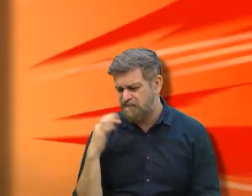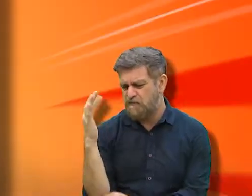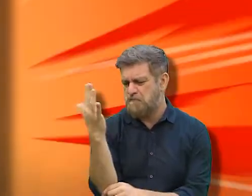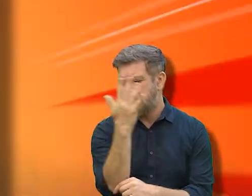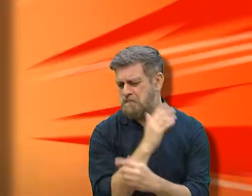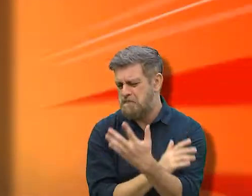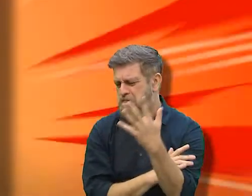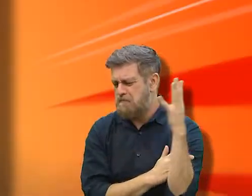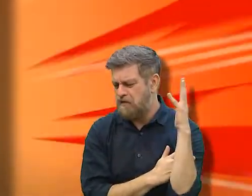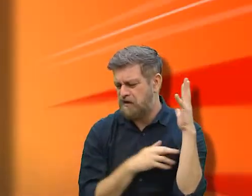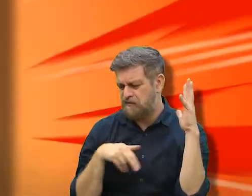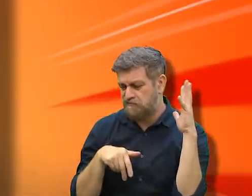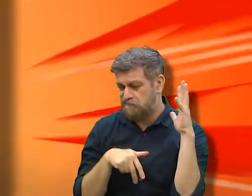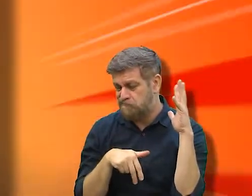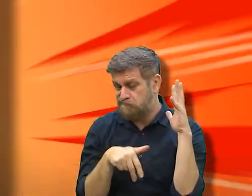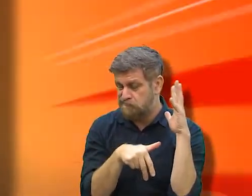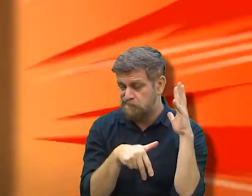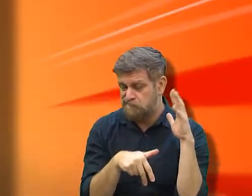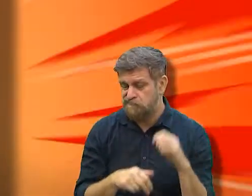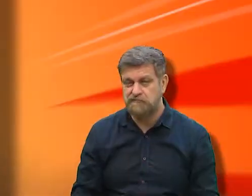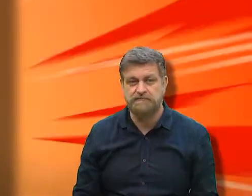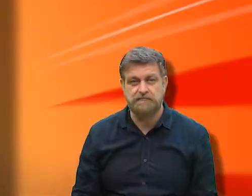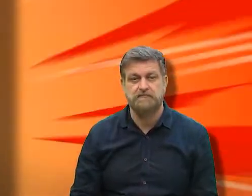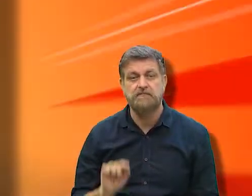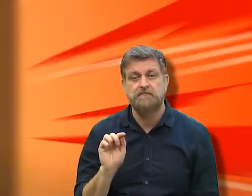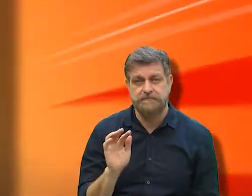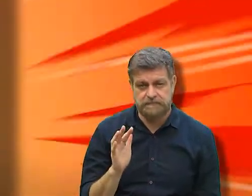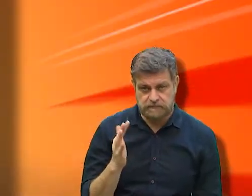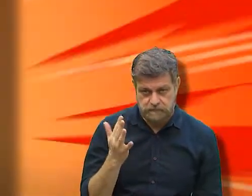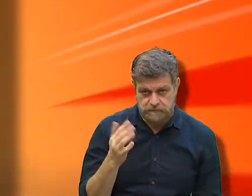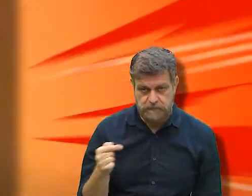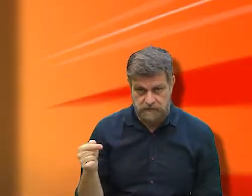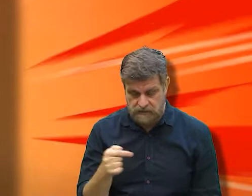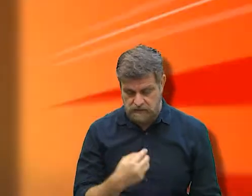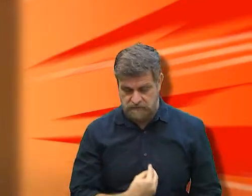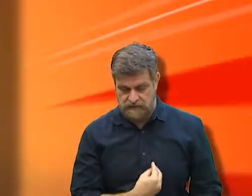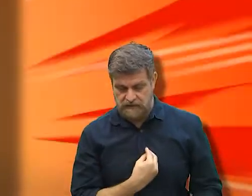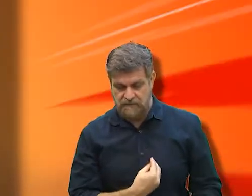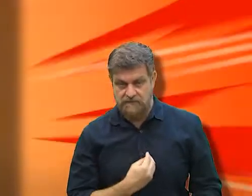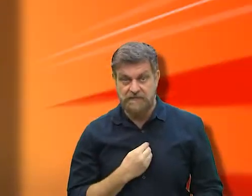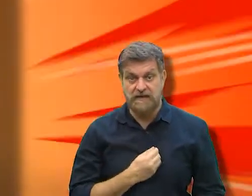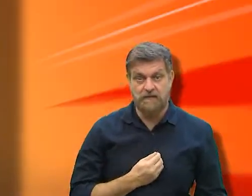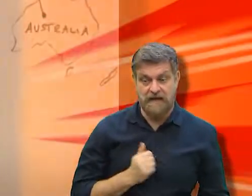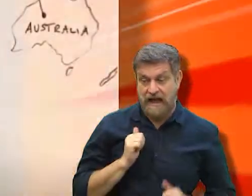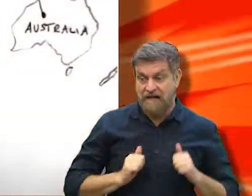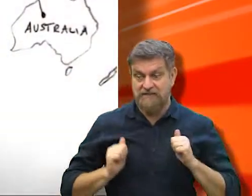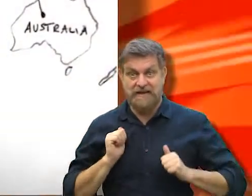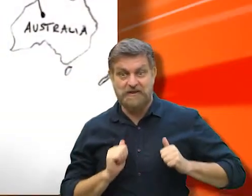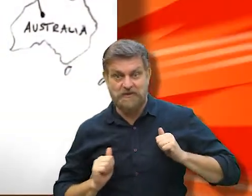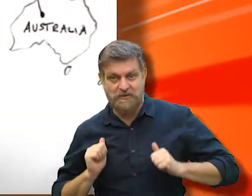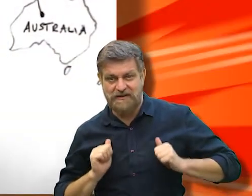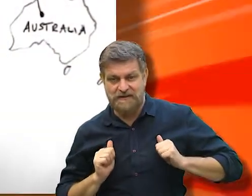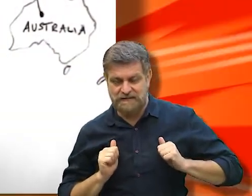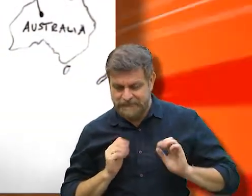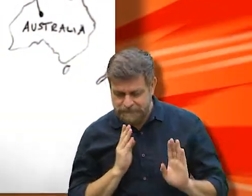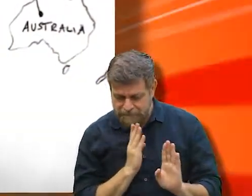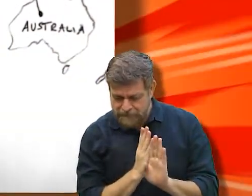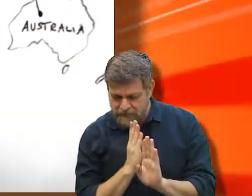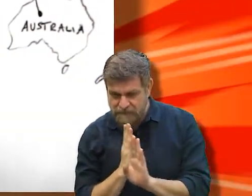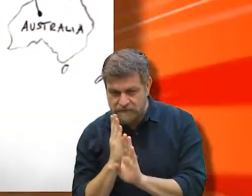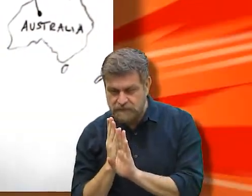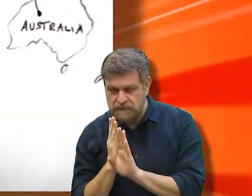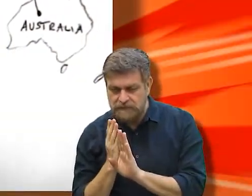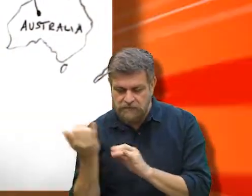que chato, né? O que eu vou fazer no meio do mato? E aí ela começa a viver